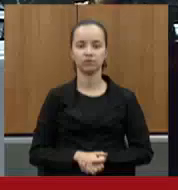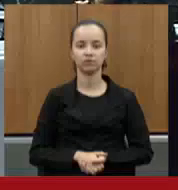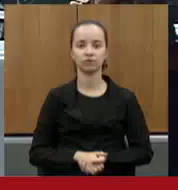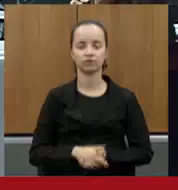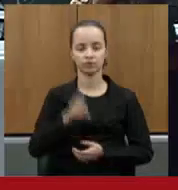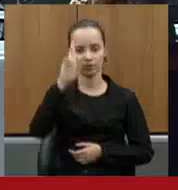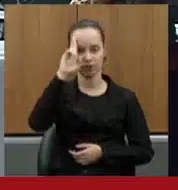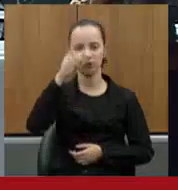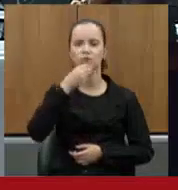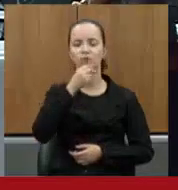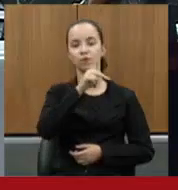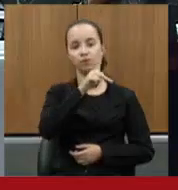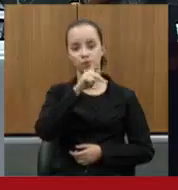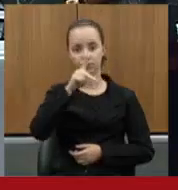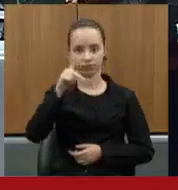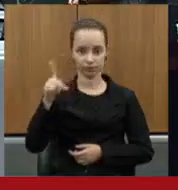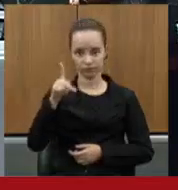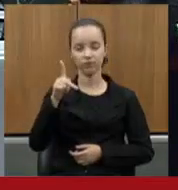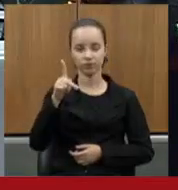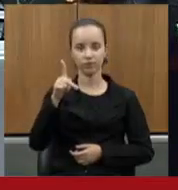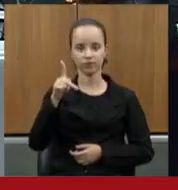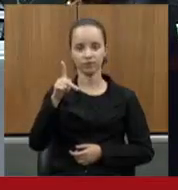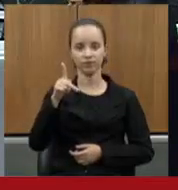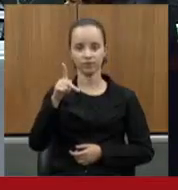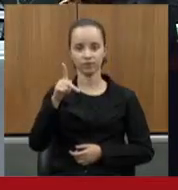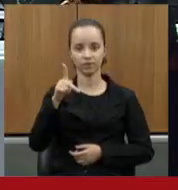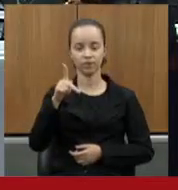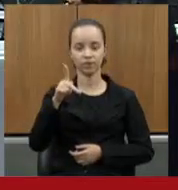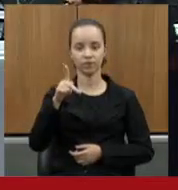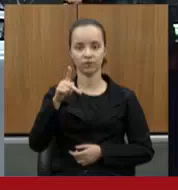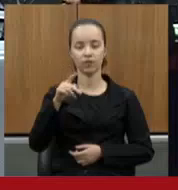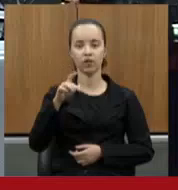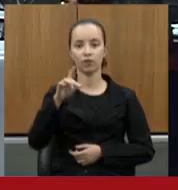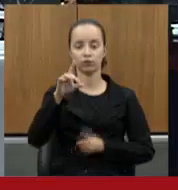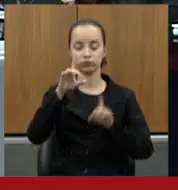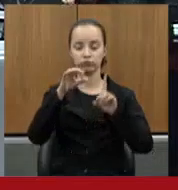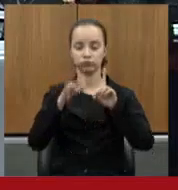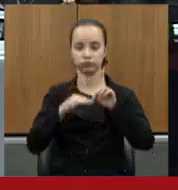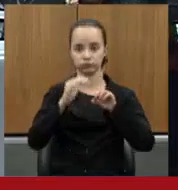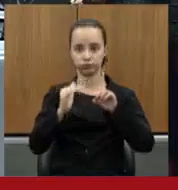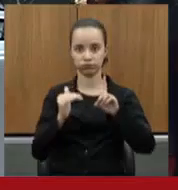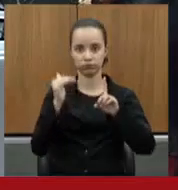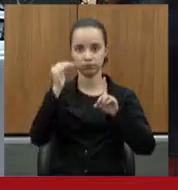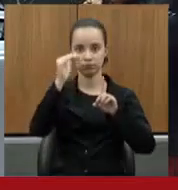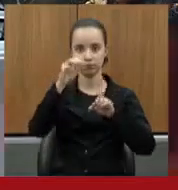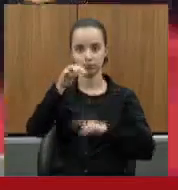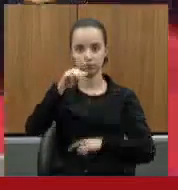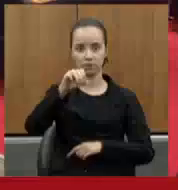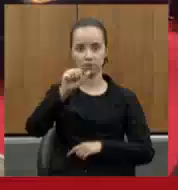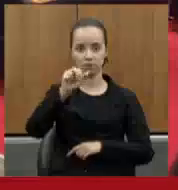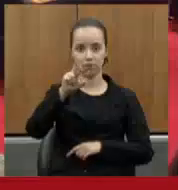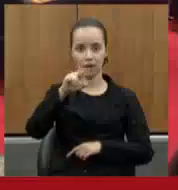Excelentíssimo senhor presidente do Tribunal Regional Eleitoral de Minas Gerais, desembargador Maurício Torres Soares.